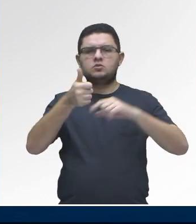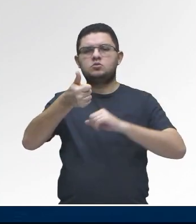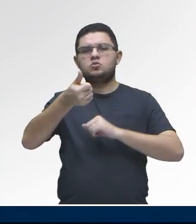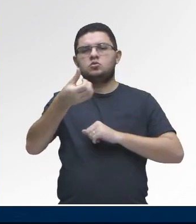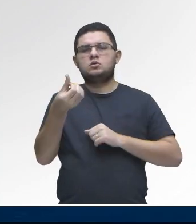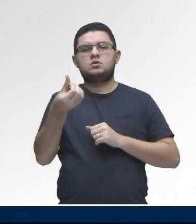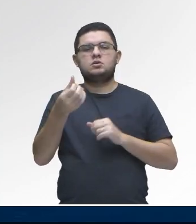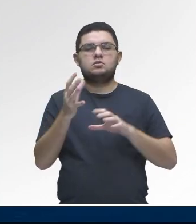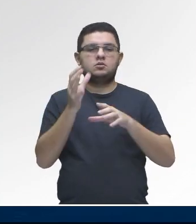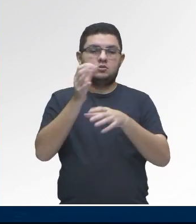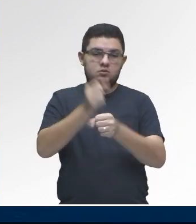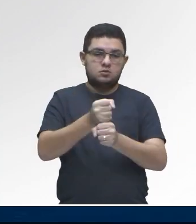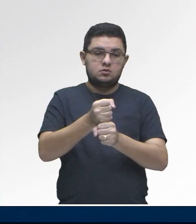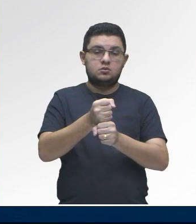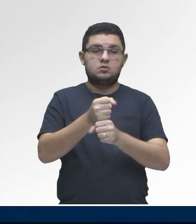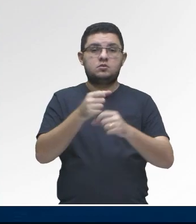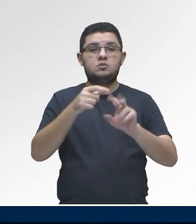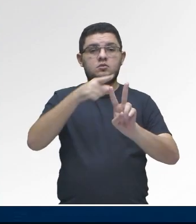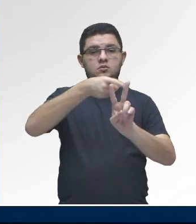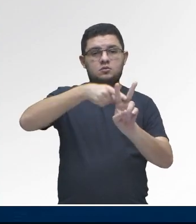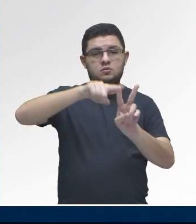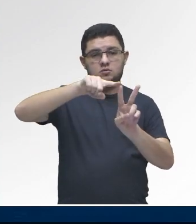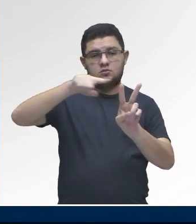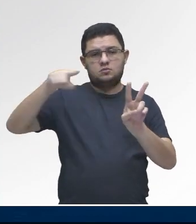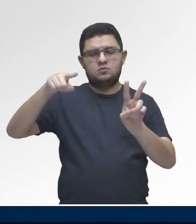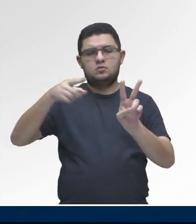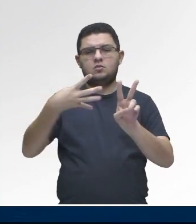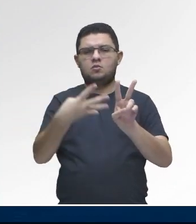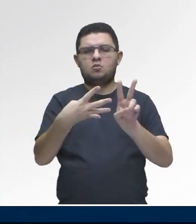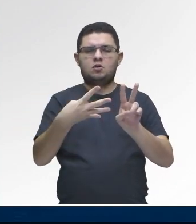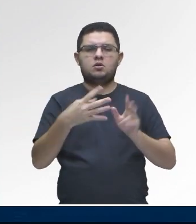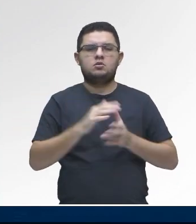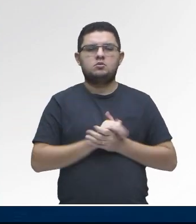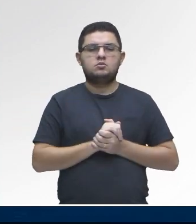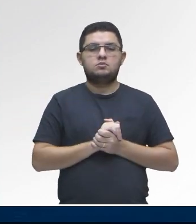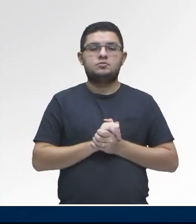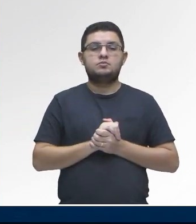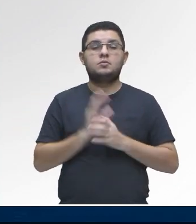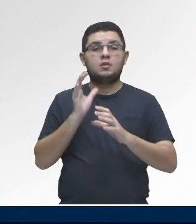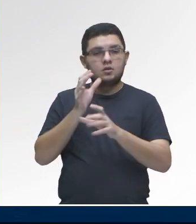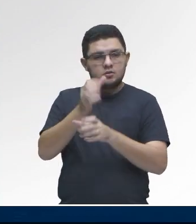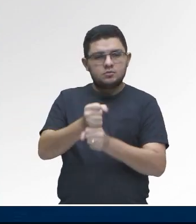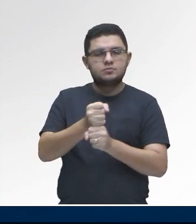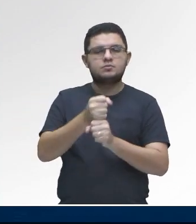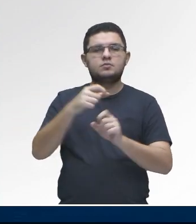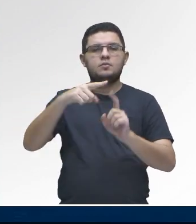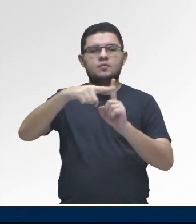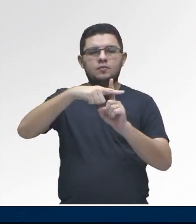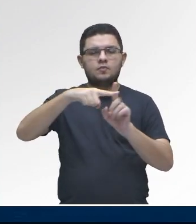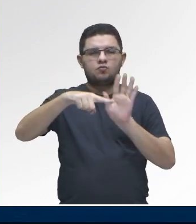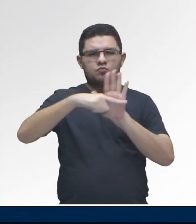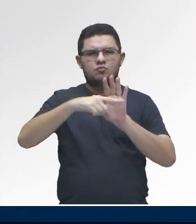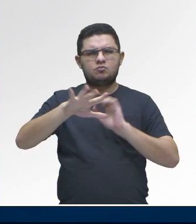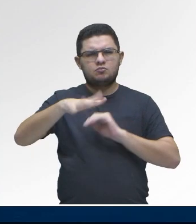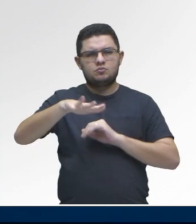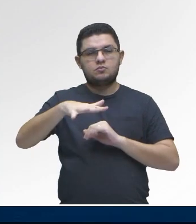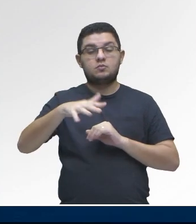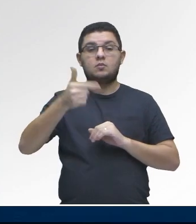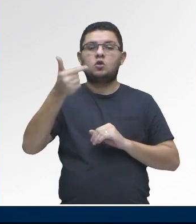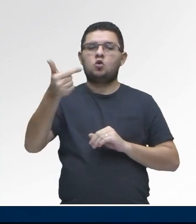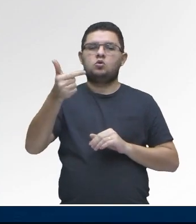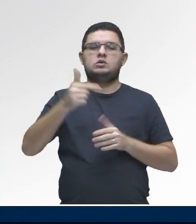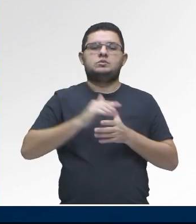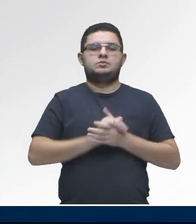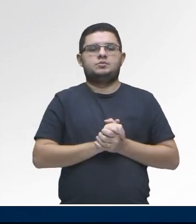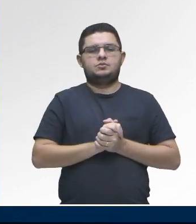E essa raiz vai dar mais ou menos 2. Então, o que é que vocês observam? Ou dessa